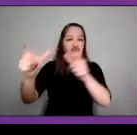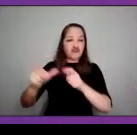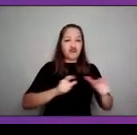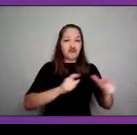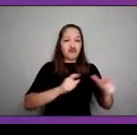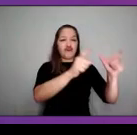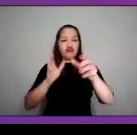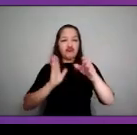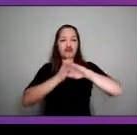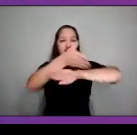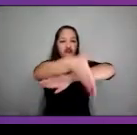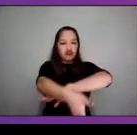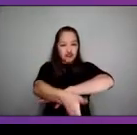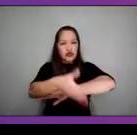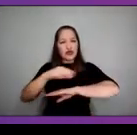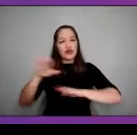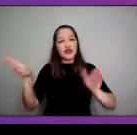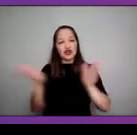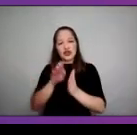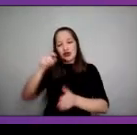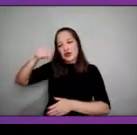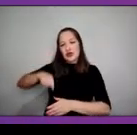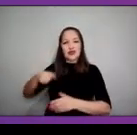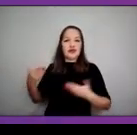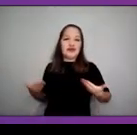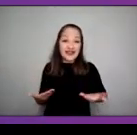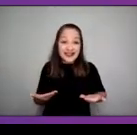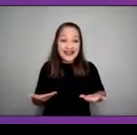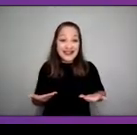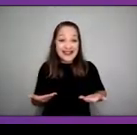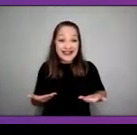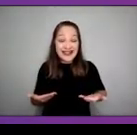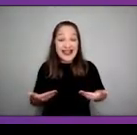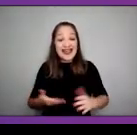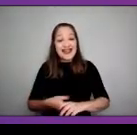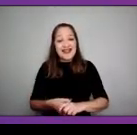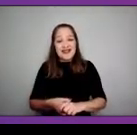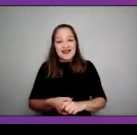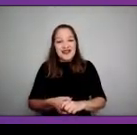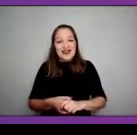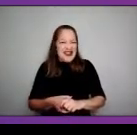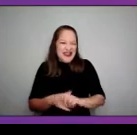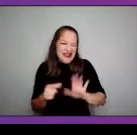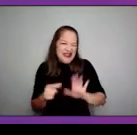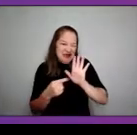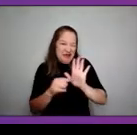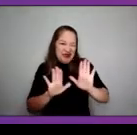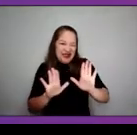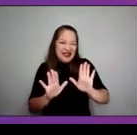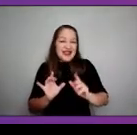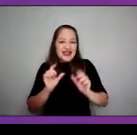vácuo e não chega aqui né só para fazer mas uma questão mais de quantitativa é uma estrela que eu tô vendo aqui no